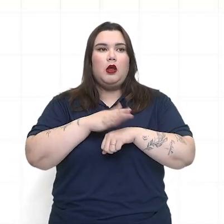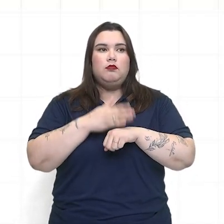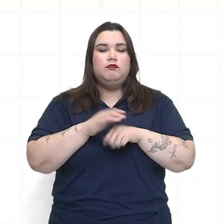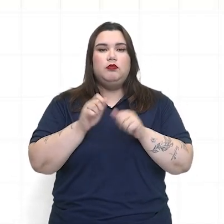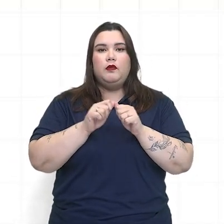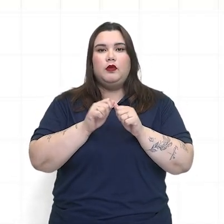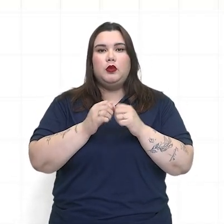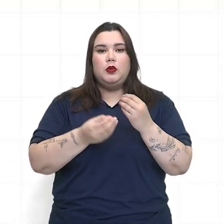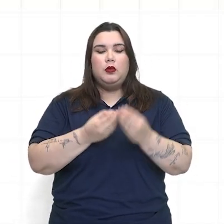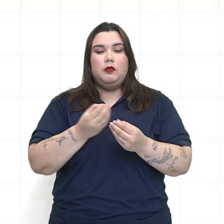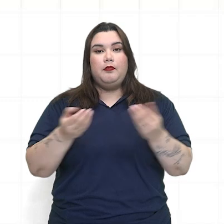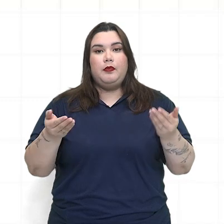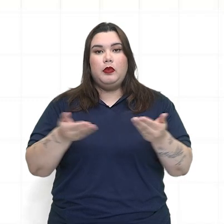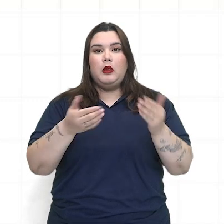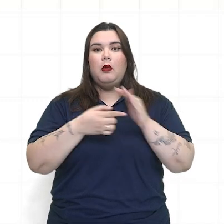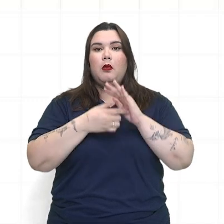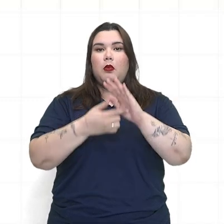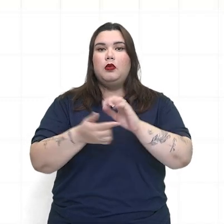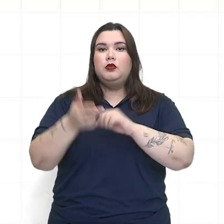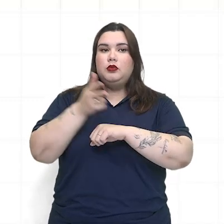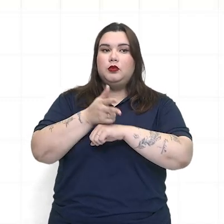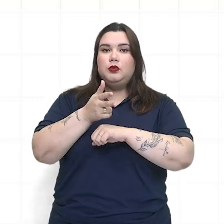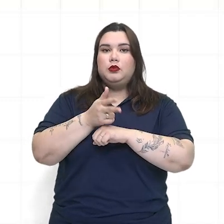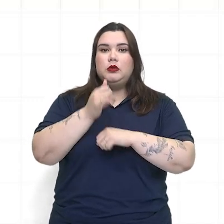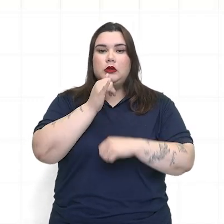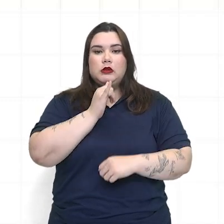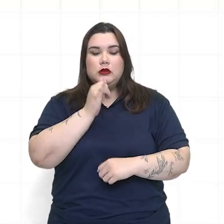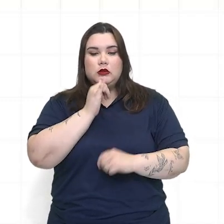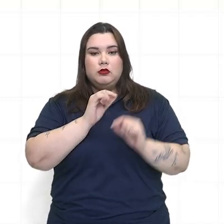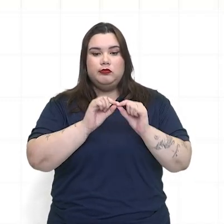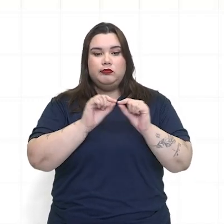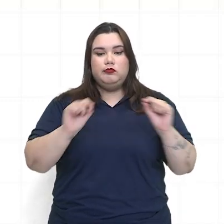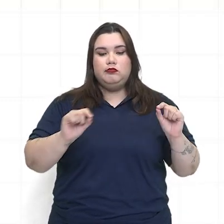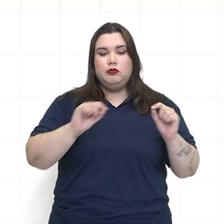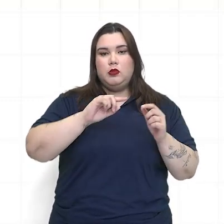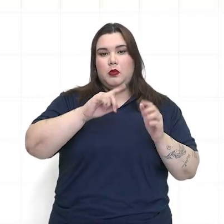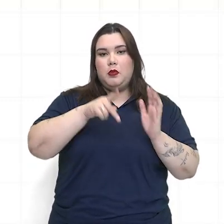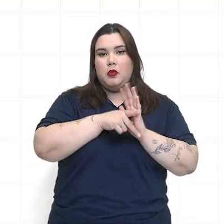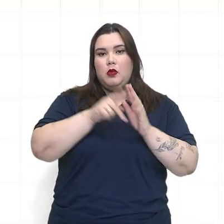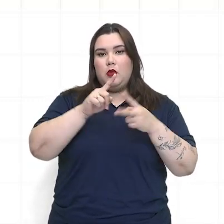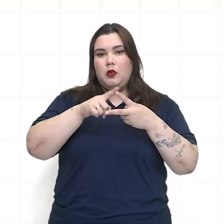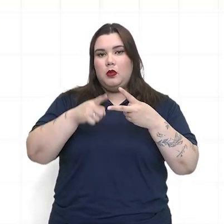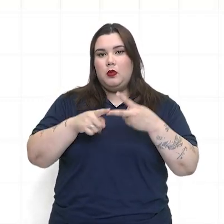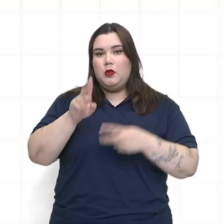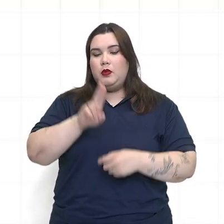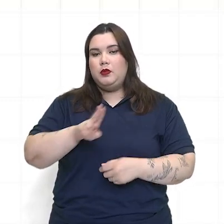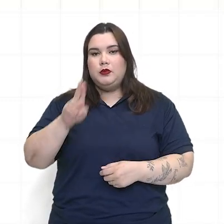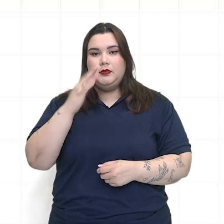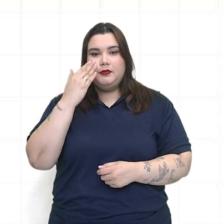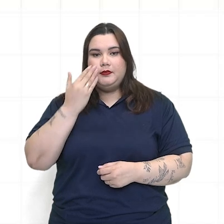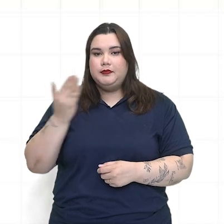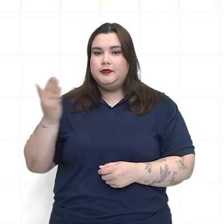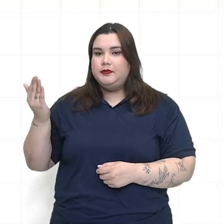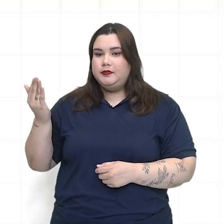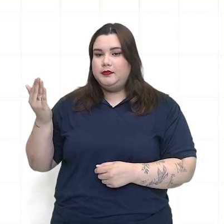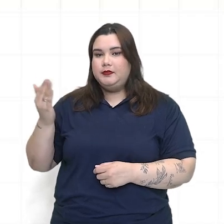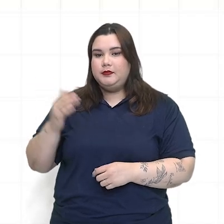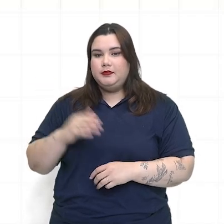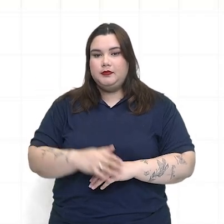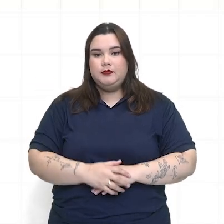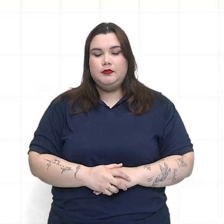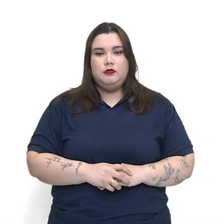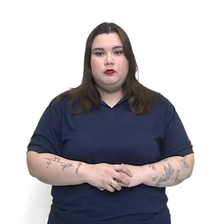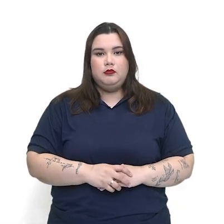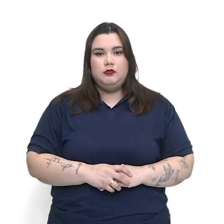Agora a gente vai ver um vídeo que vai mostrar um exemplo de medição de um ângulo usando o transferidor.